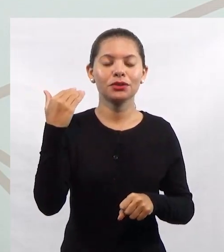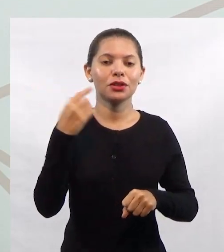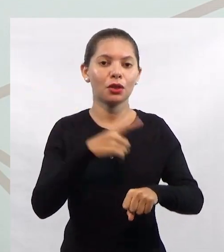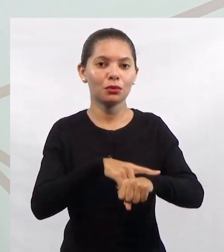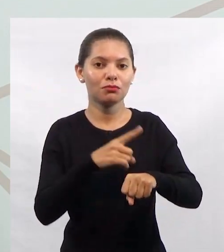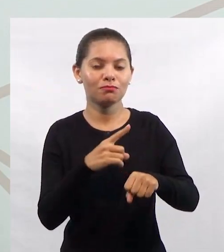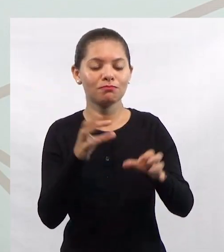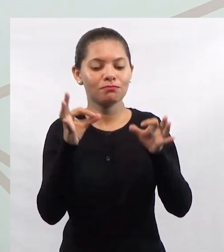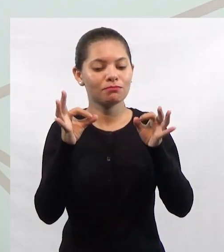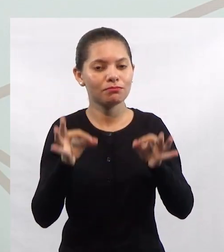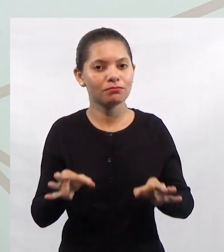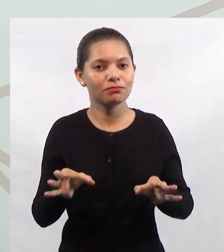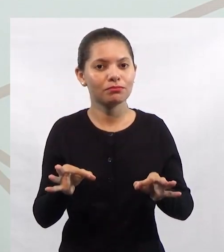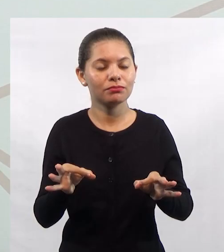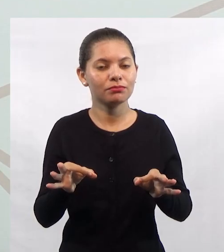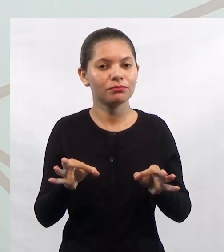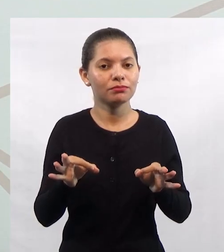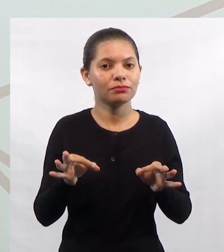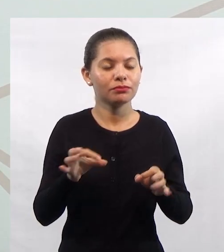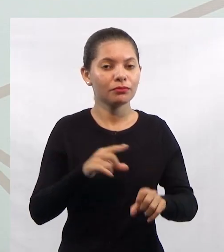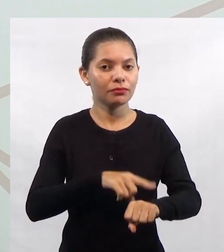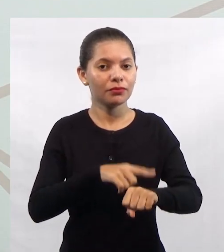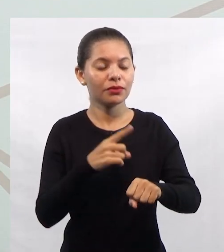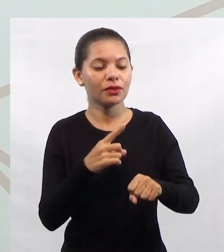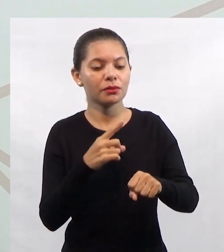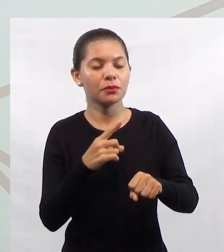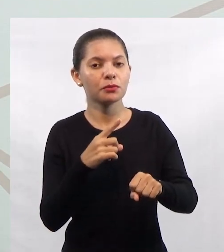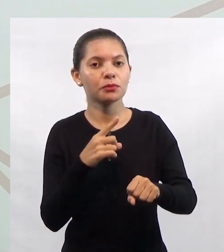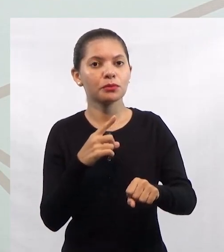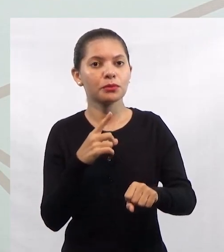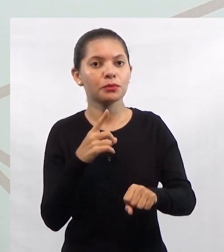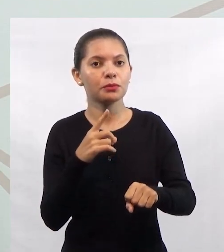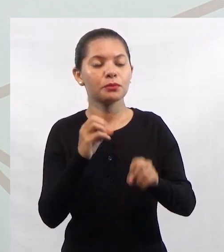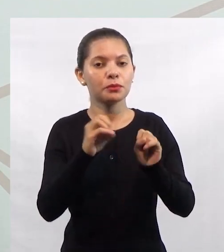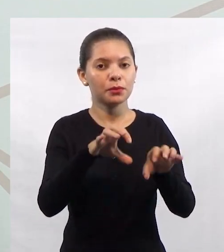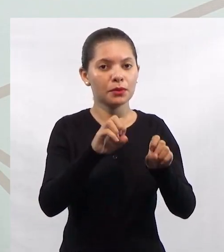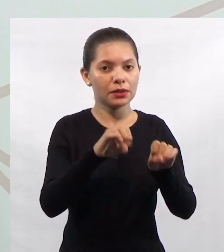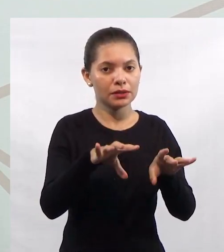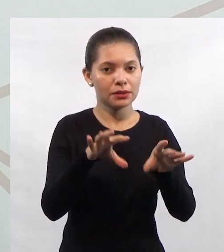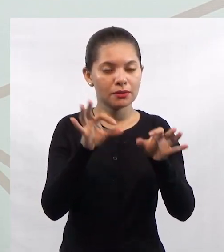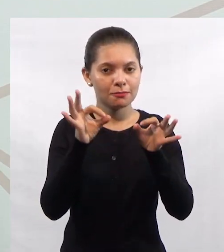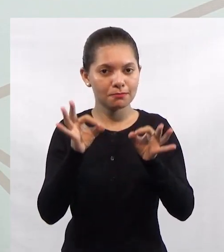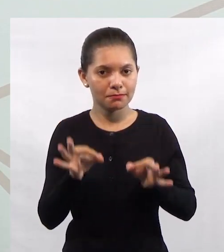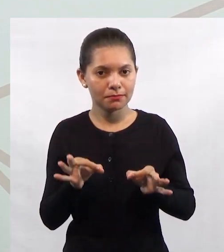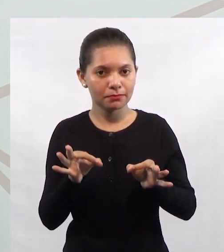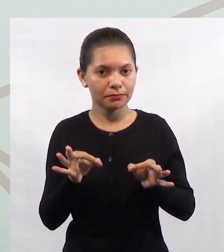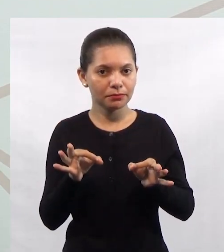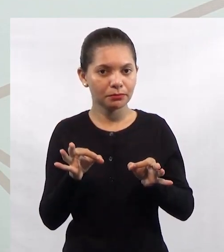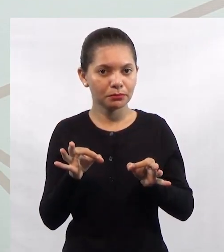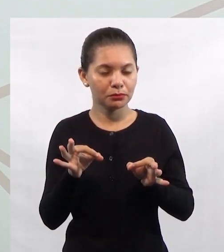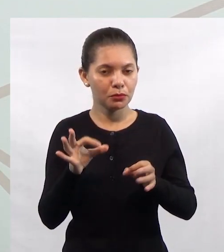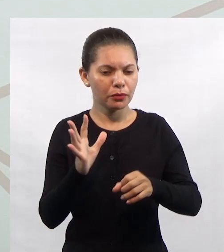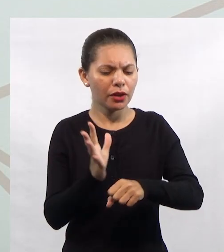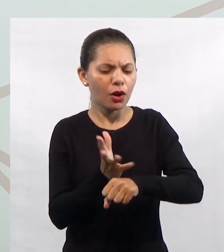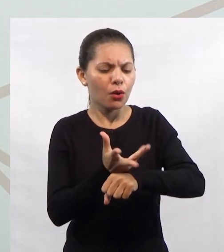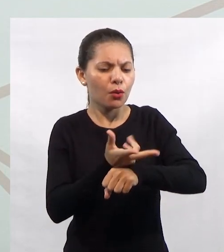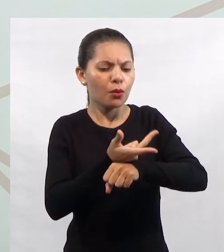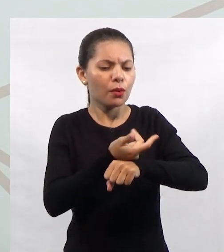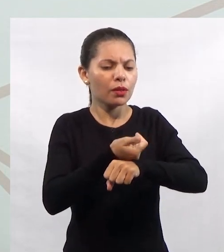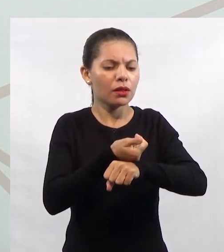educação no tempo adequado, no tempo próprio para a educação regular. Isso é